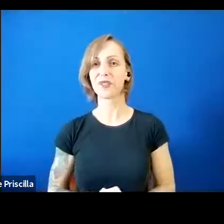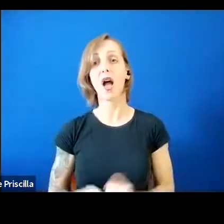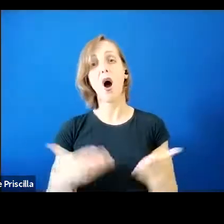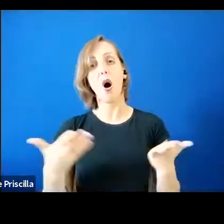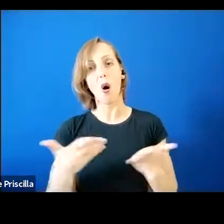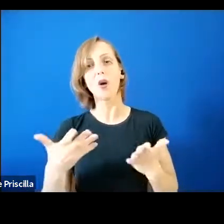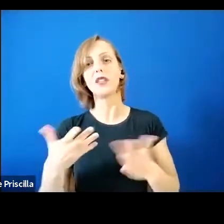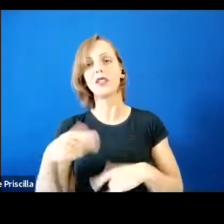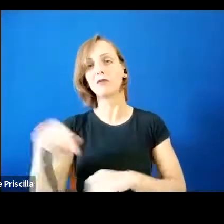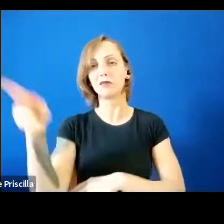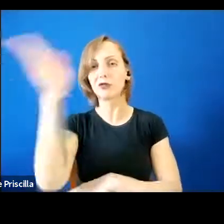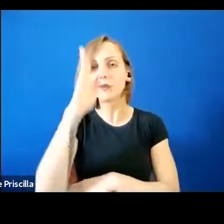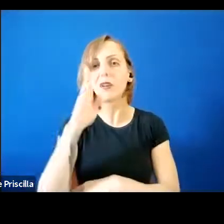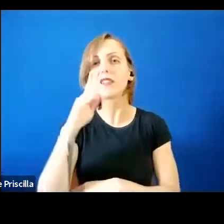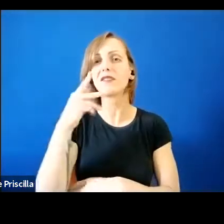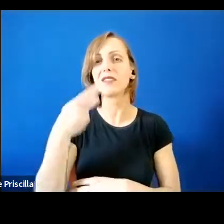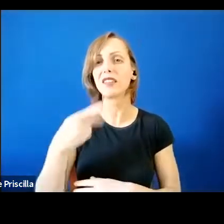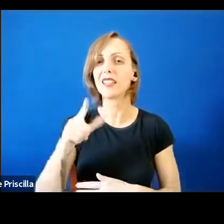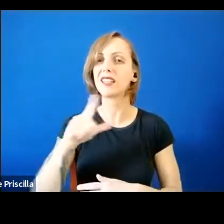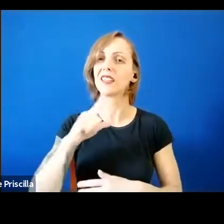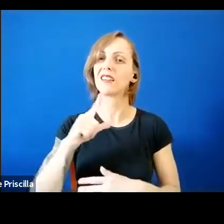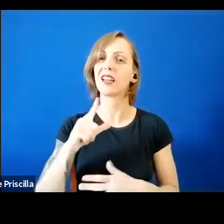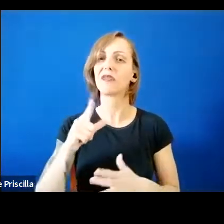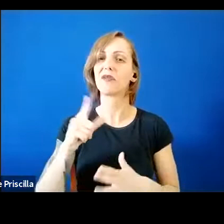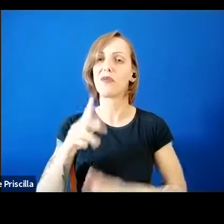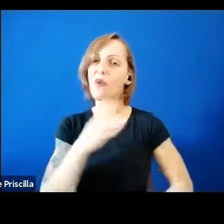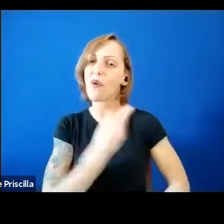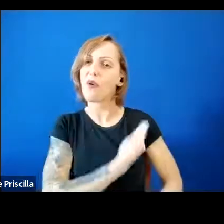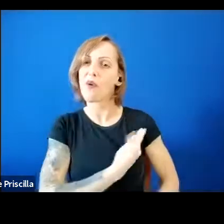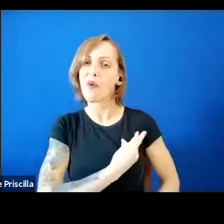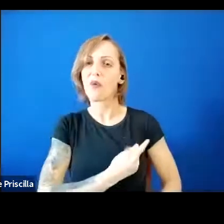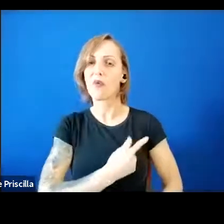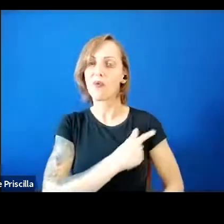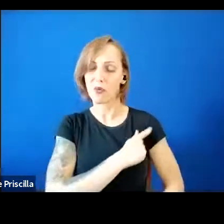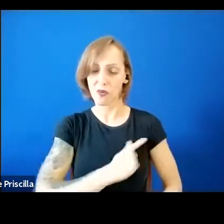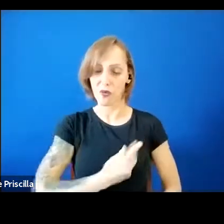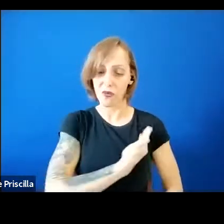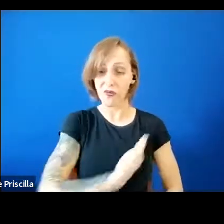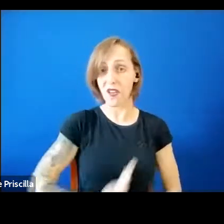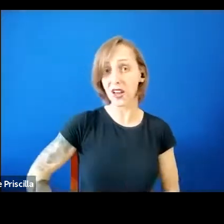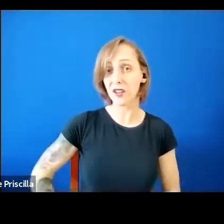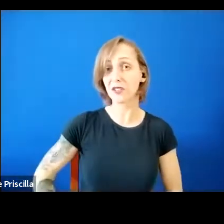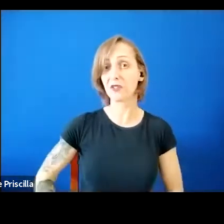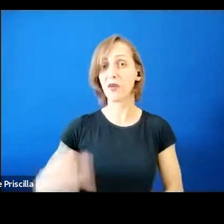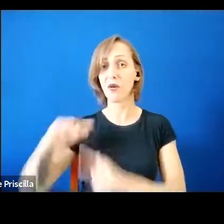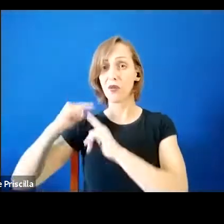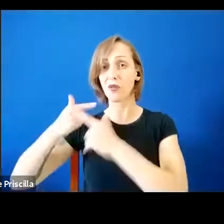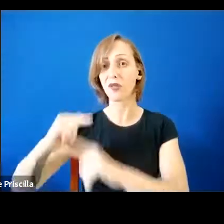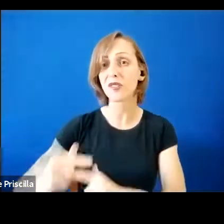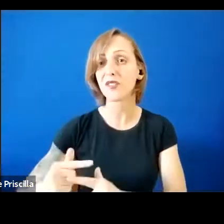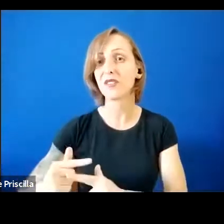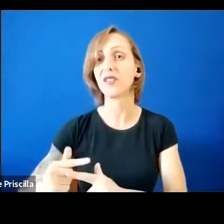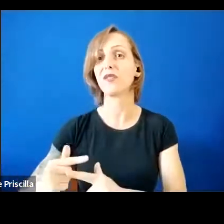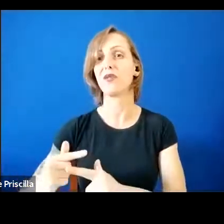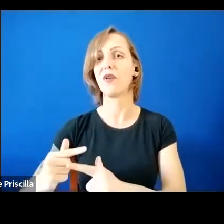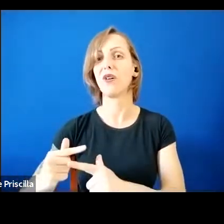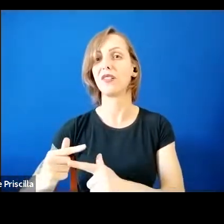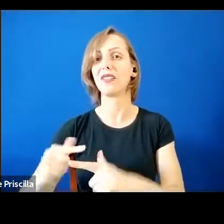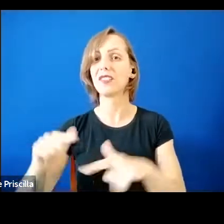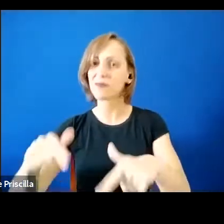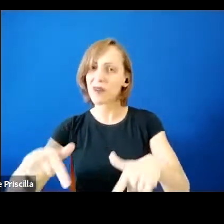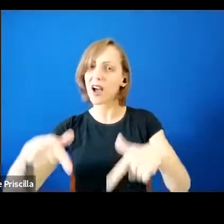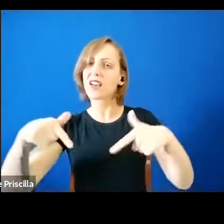conservador, que tira direitos e que tem atingido as comunidades tradicionais com muita crueldade, com muita